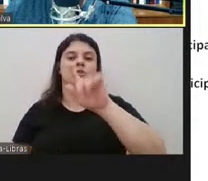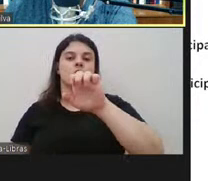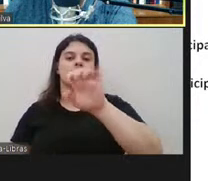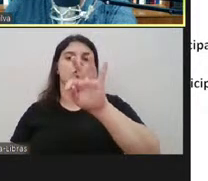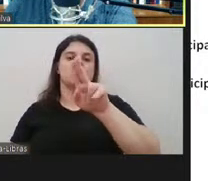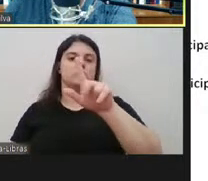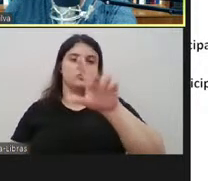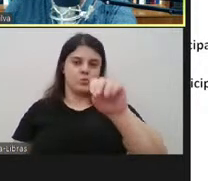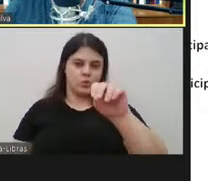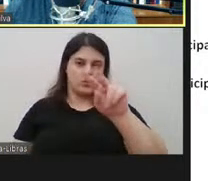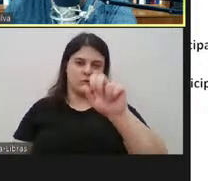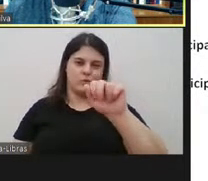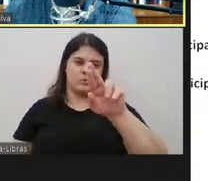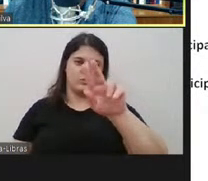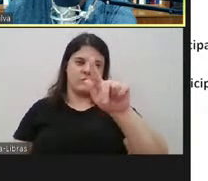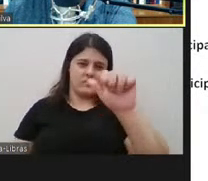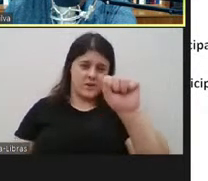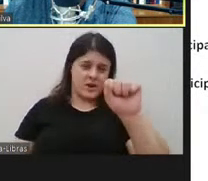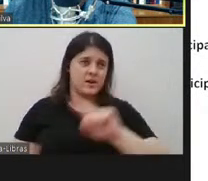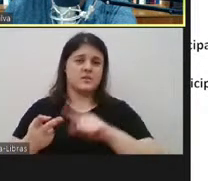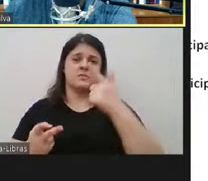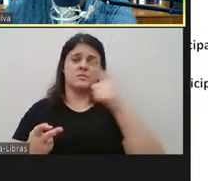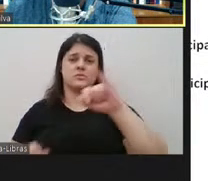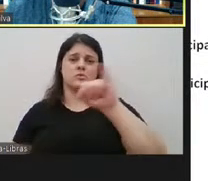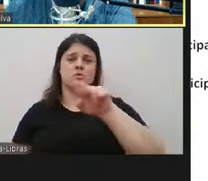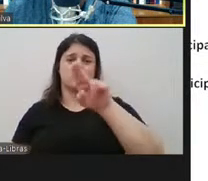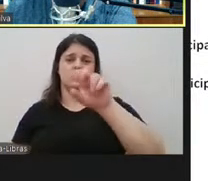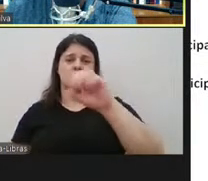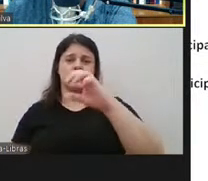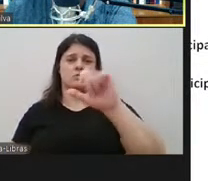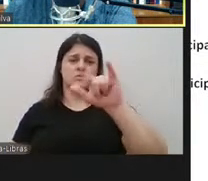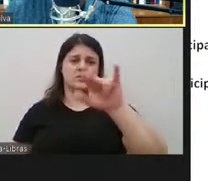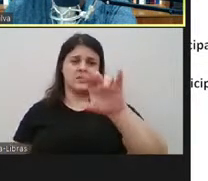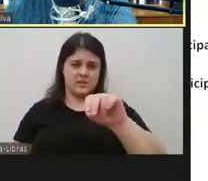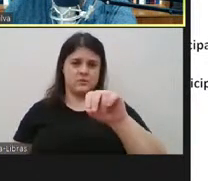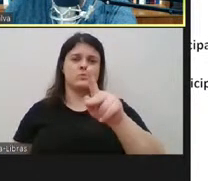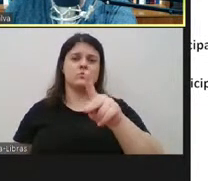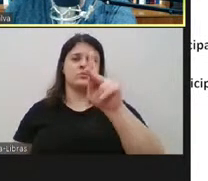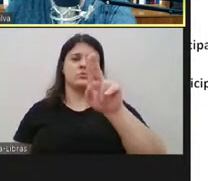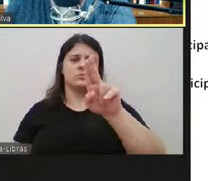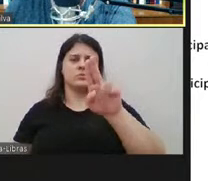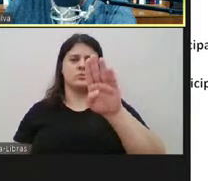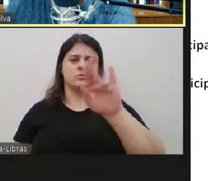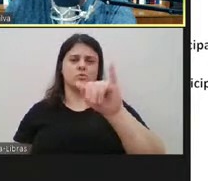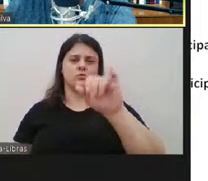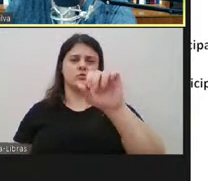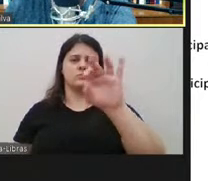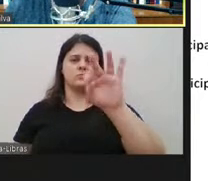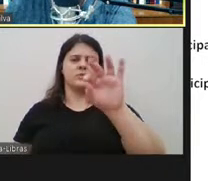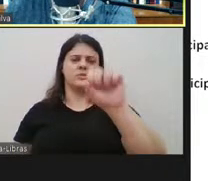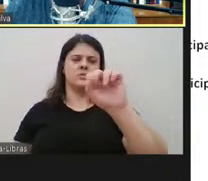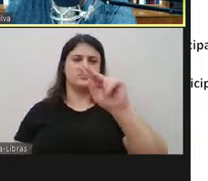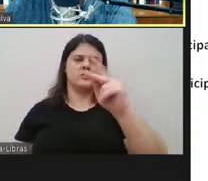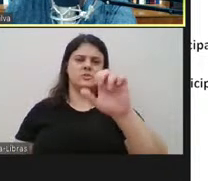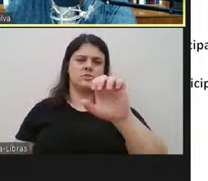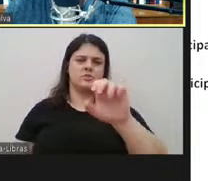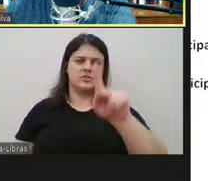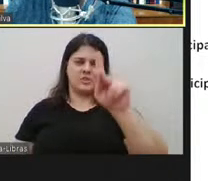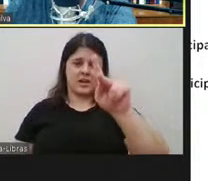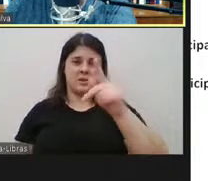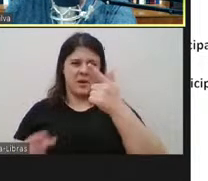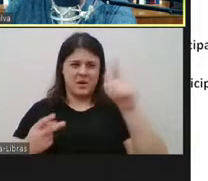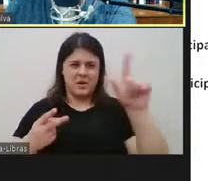Vargas o se lembrará de figuras como Juscelino Kubitschek Mas você certamente não lembrará de um Nilo